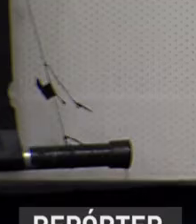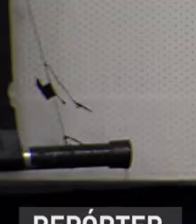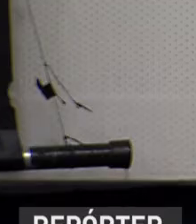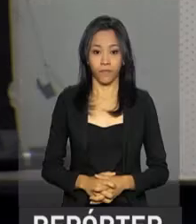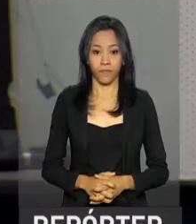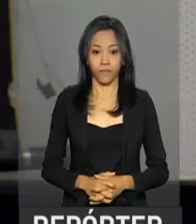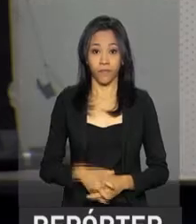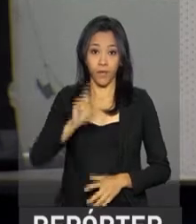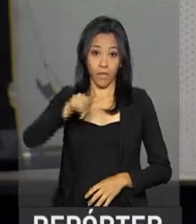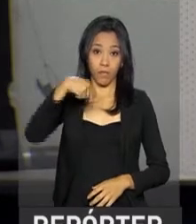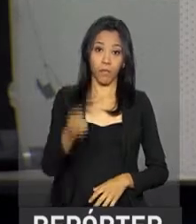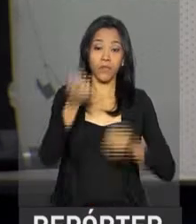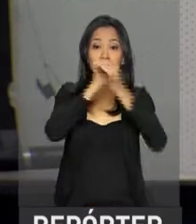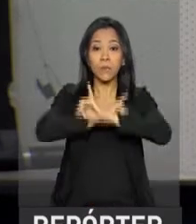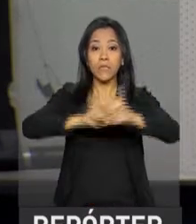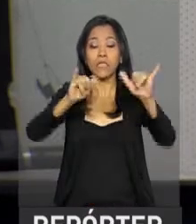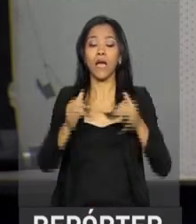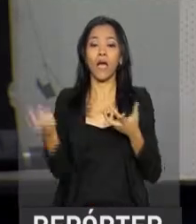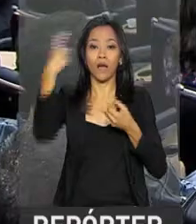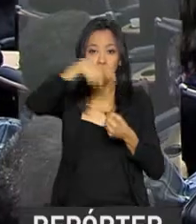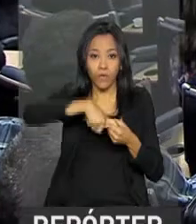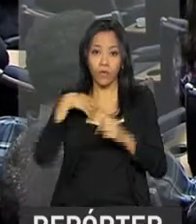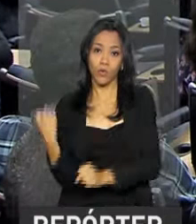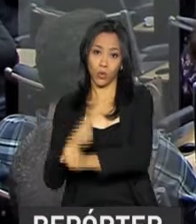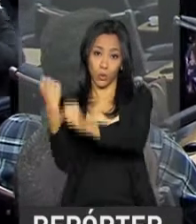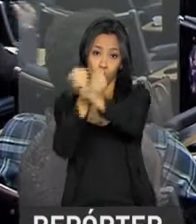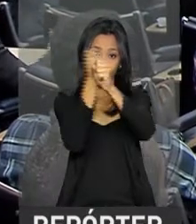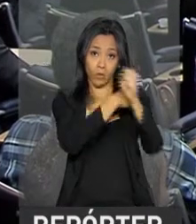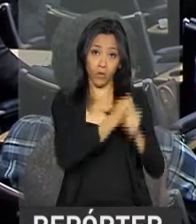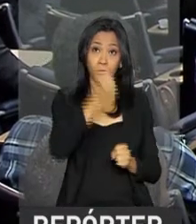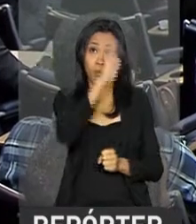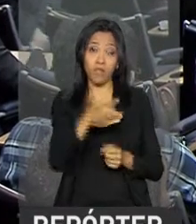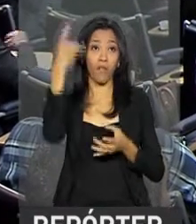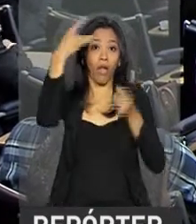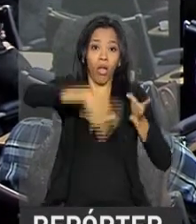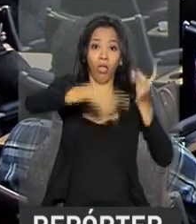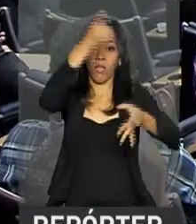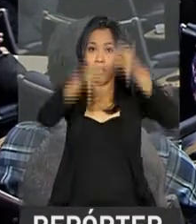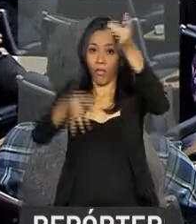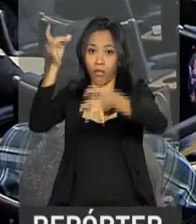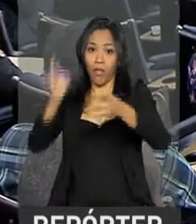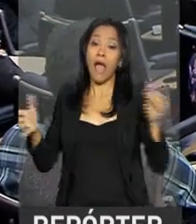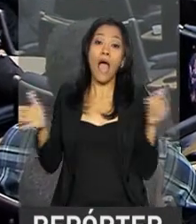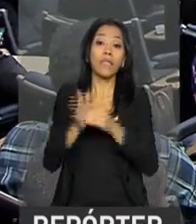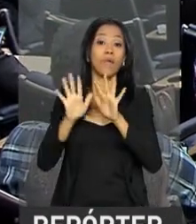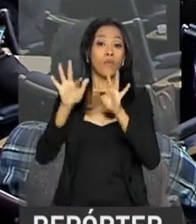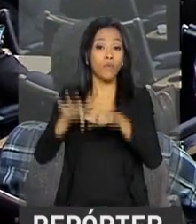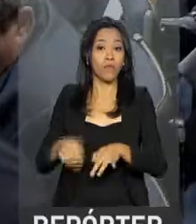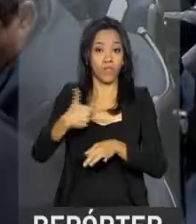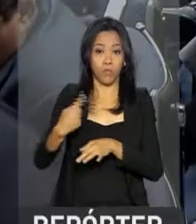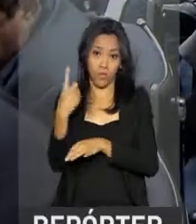depois de anunciar a retomada ea conclusão de obras em todo o brasil até o fim de 2016 8 com aporte financeiro